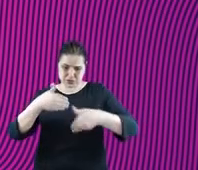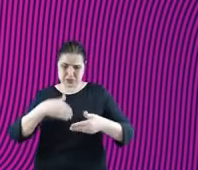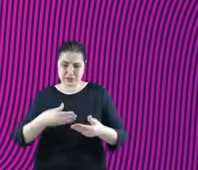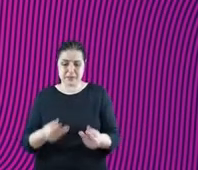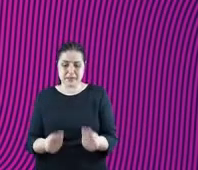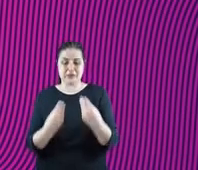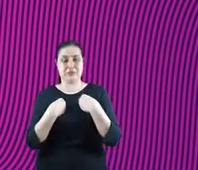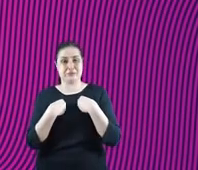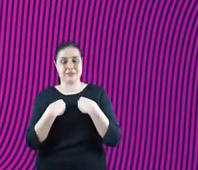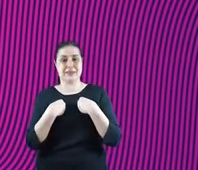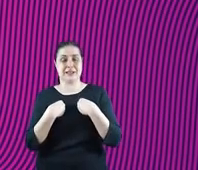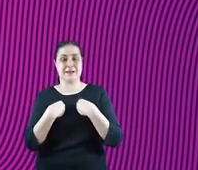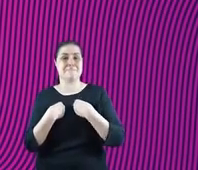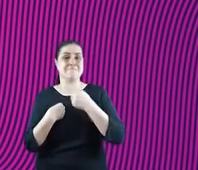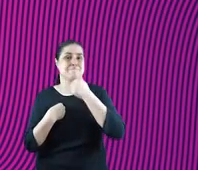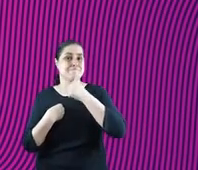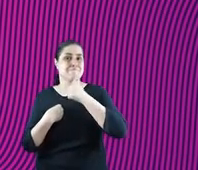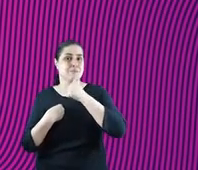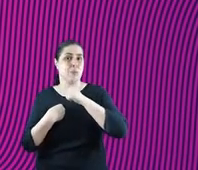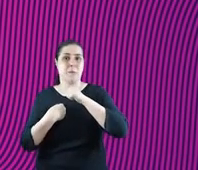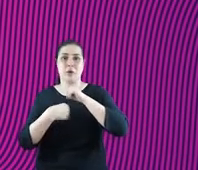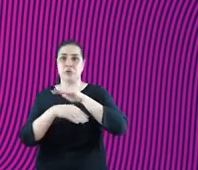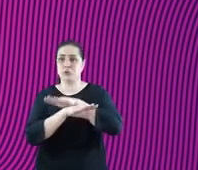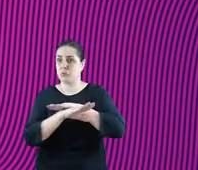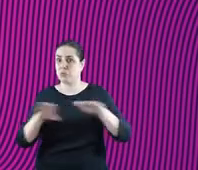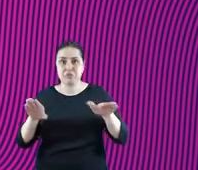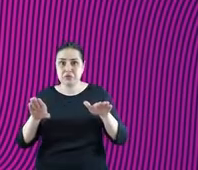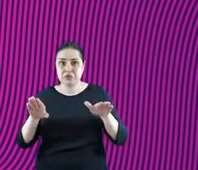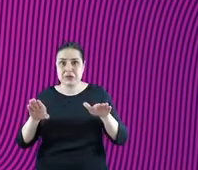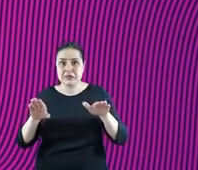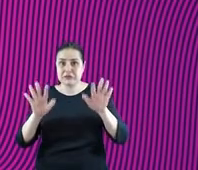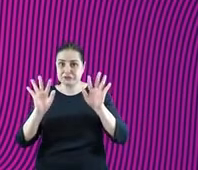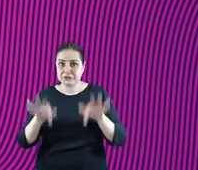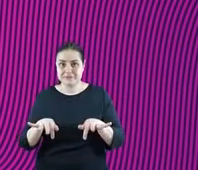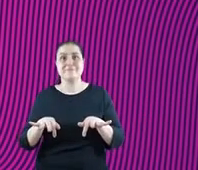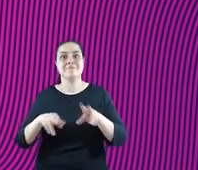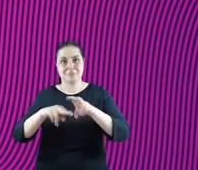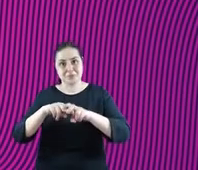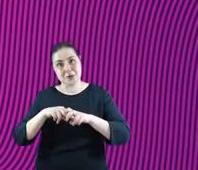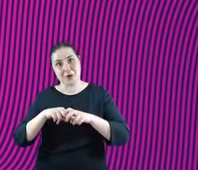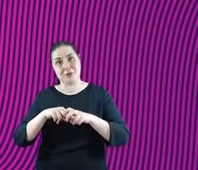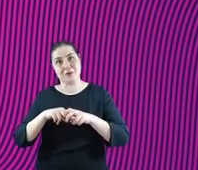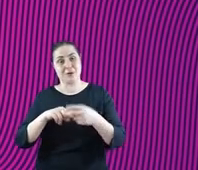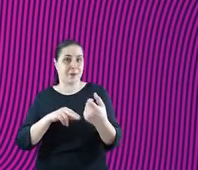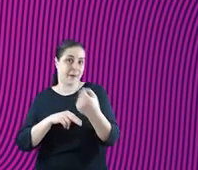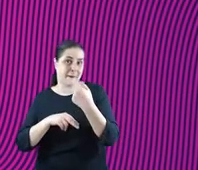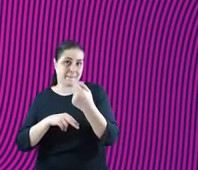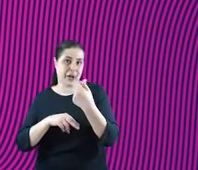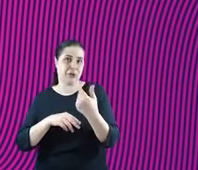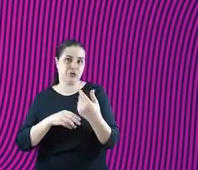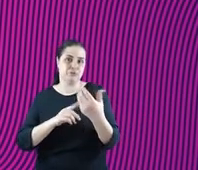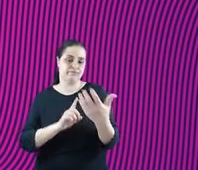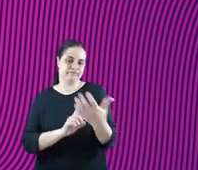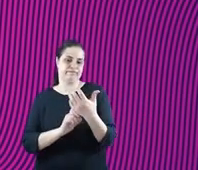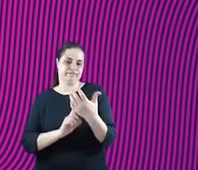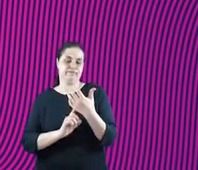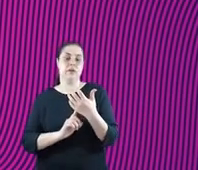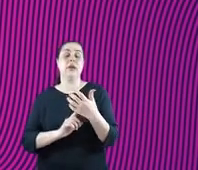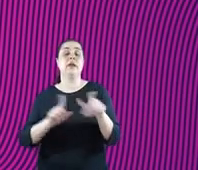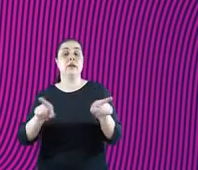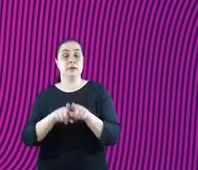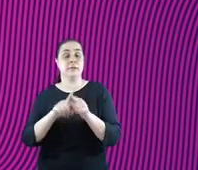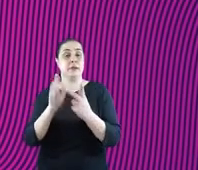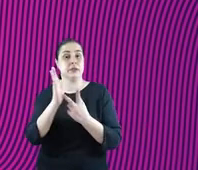Além disso, né, nós temos aí os sintomas, né, as sequelas da cirurgia, que a doutora